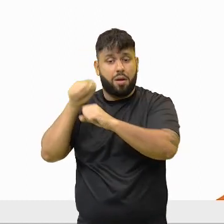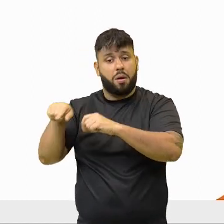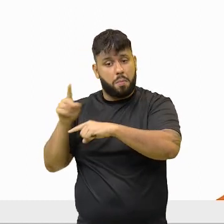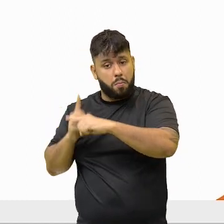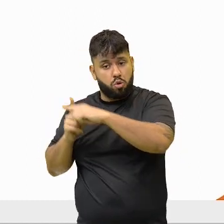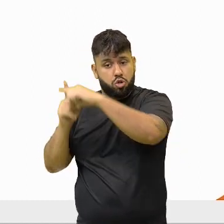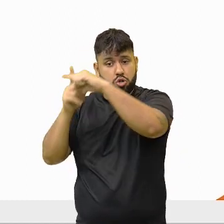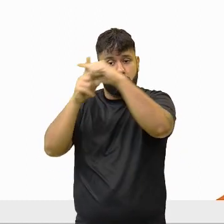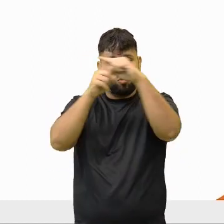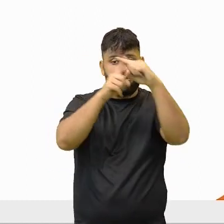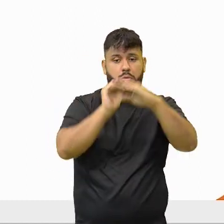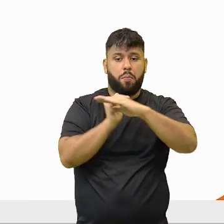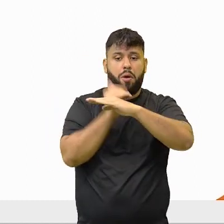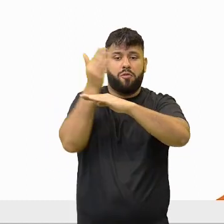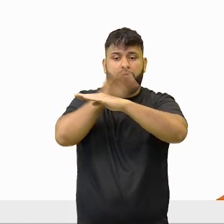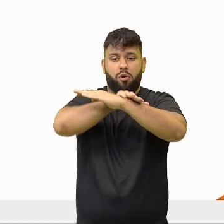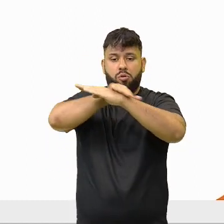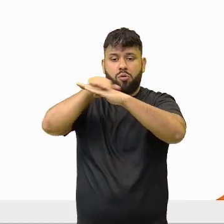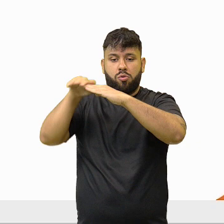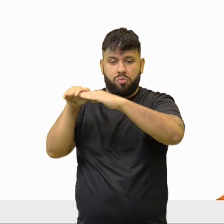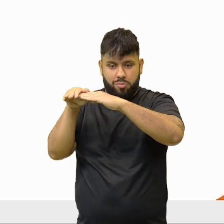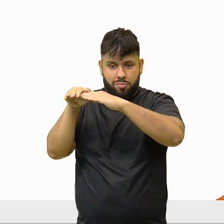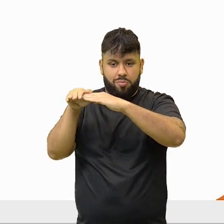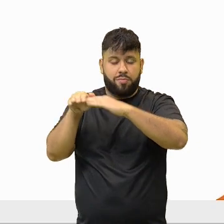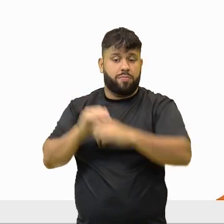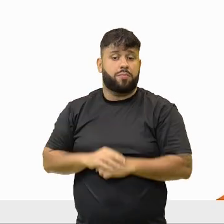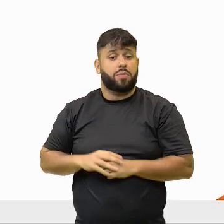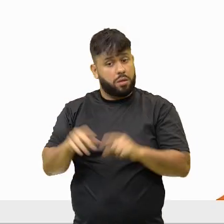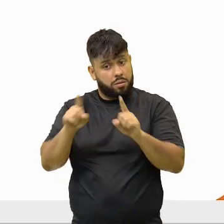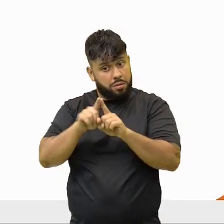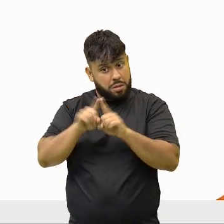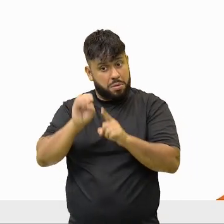fique toda localizada do lado de fora. E se a carga